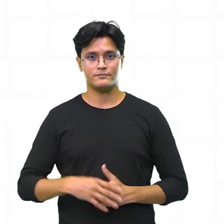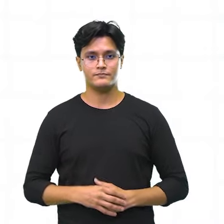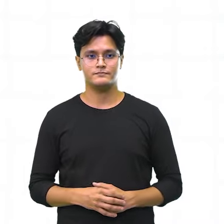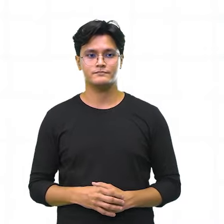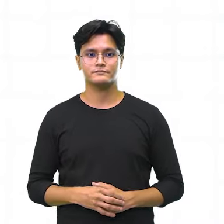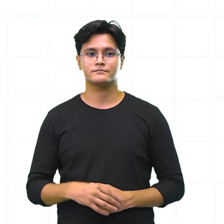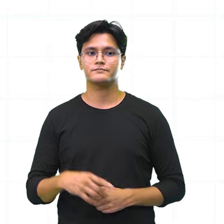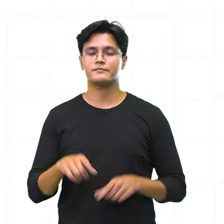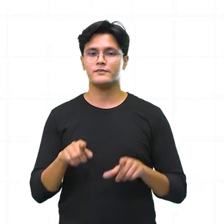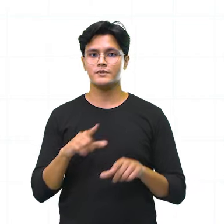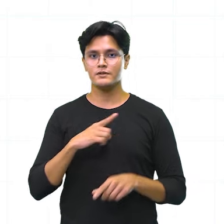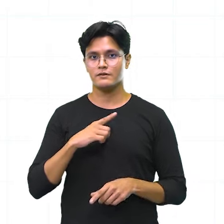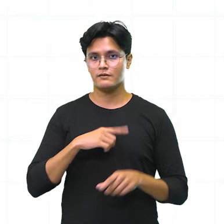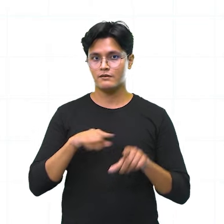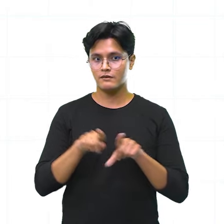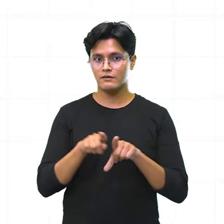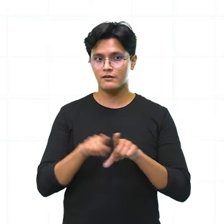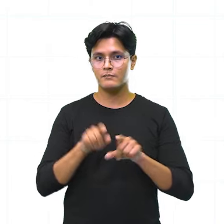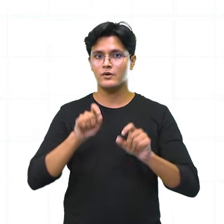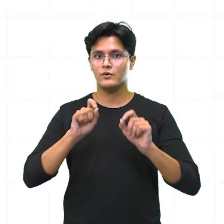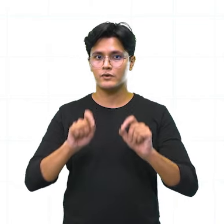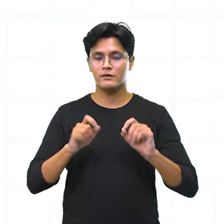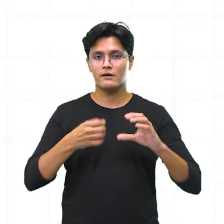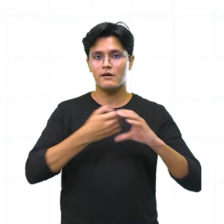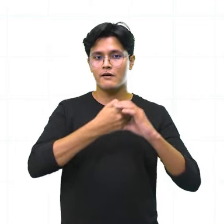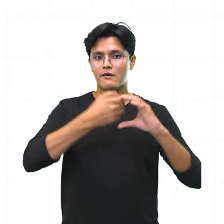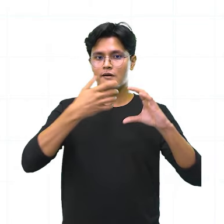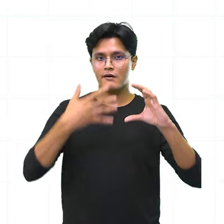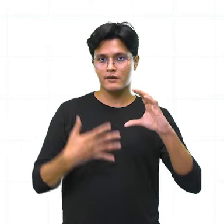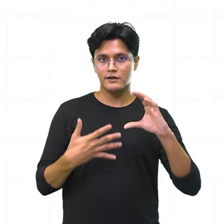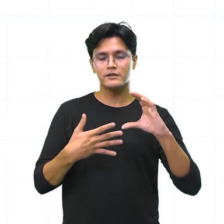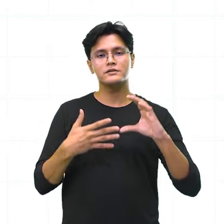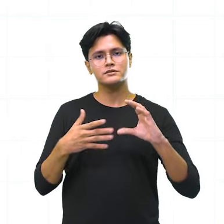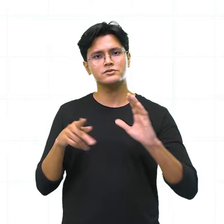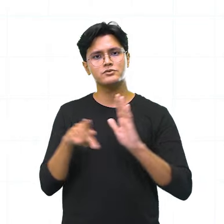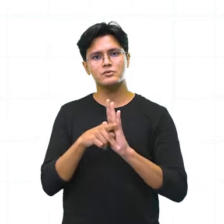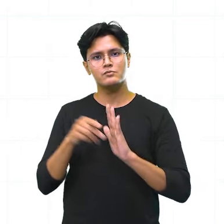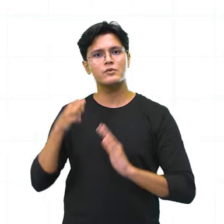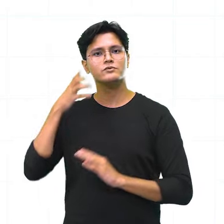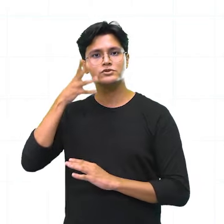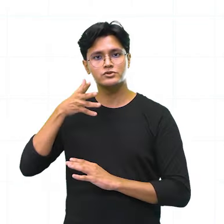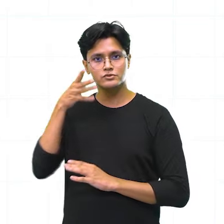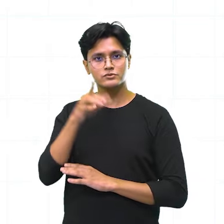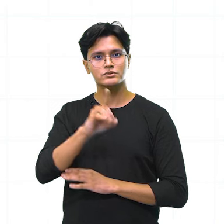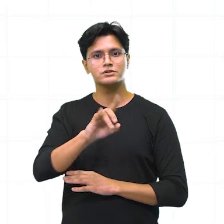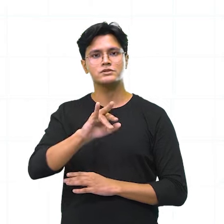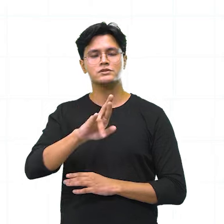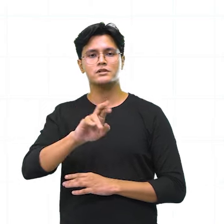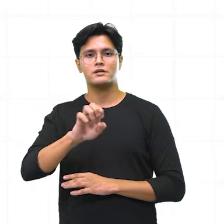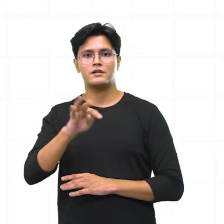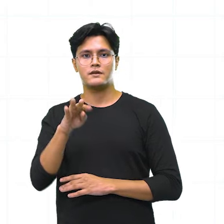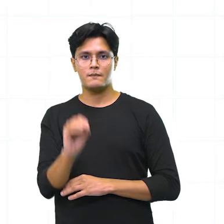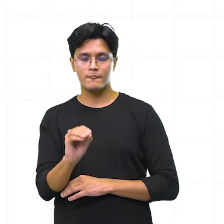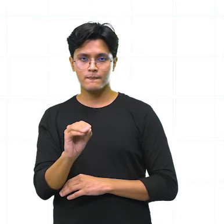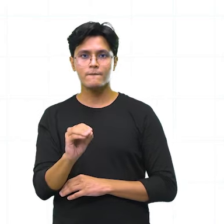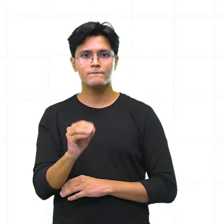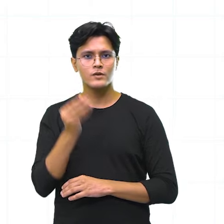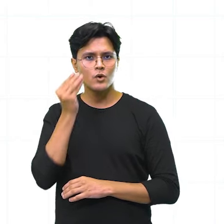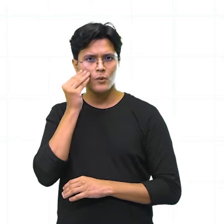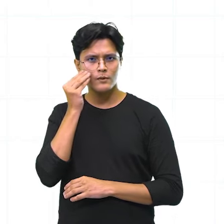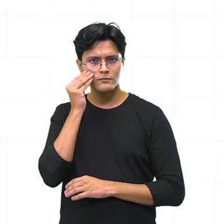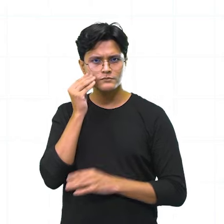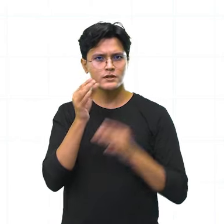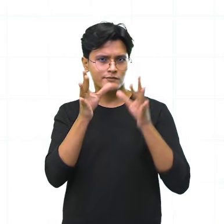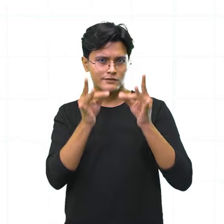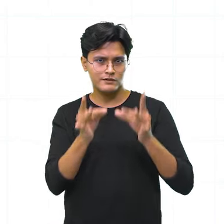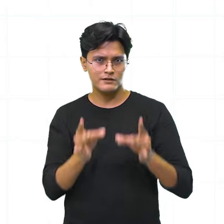Temos as características, né, do discurso direto. Vamos observar com cuidado